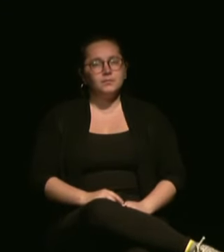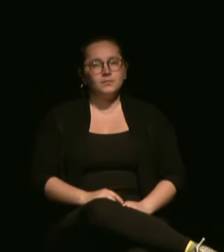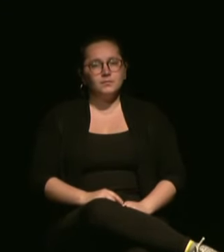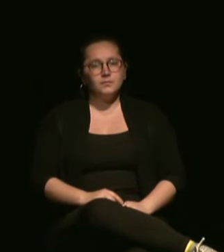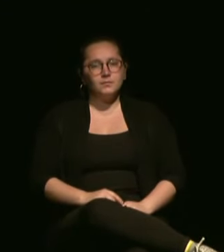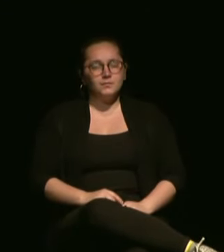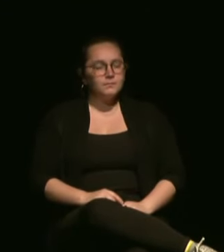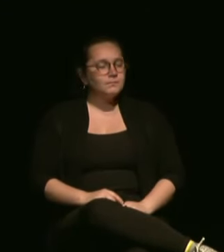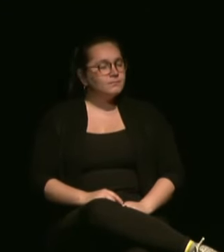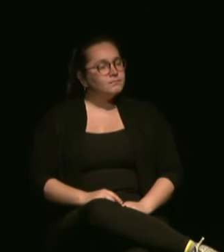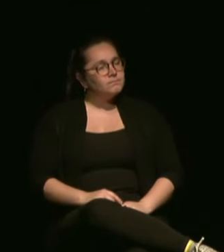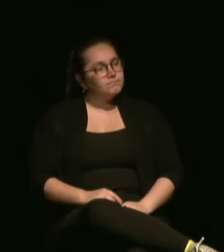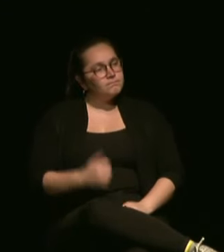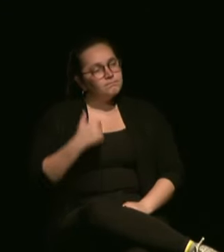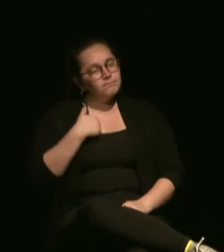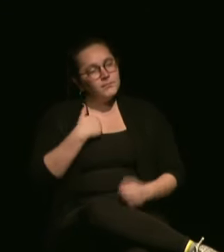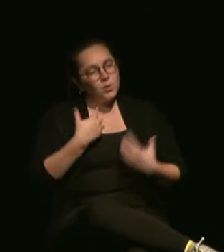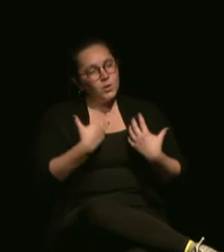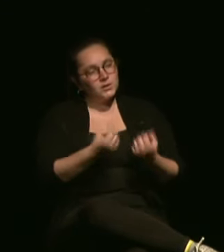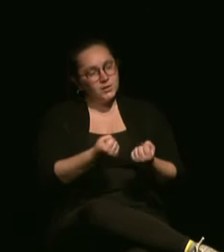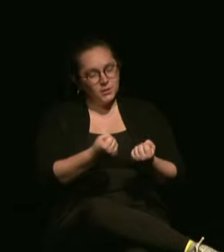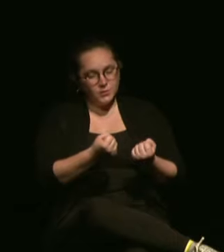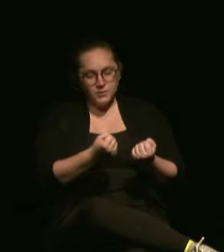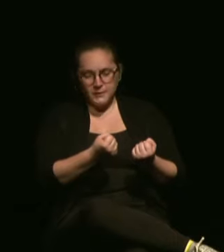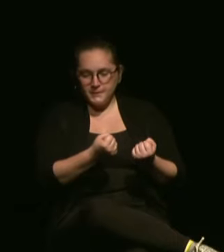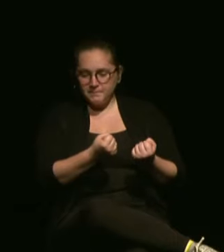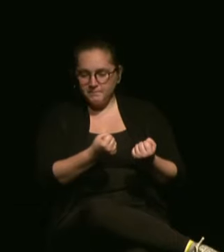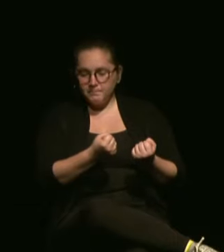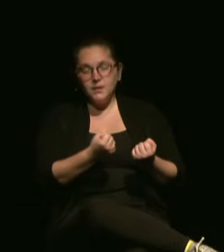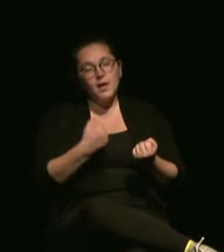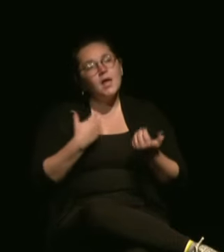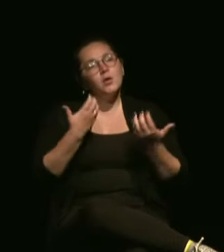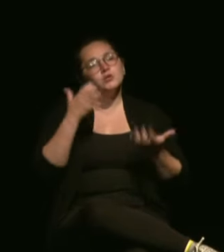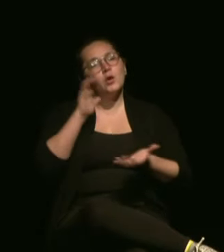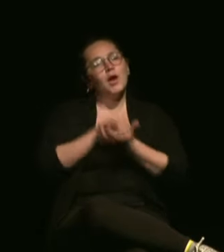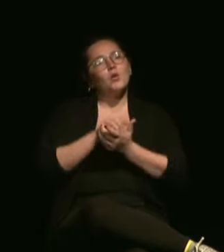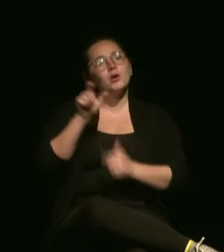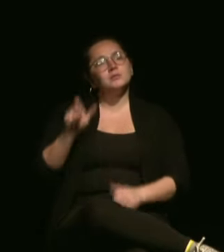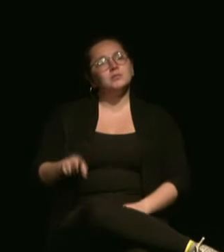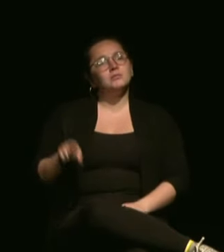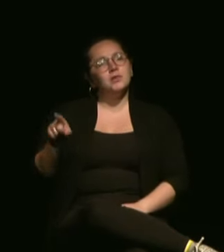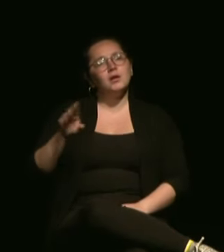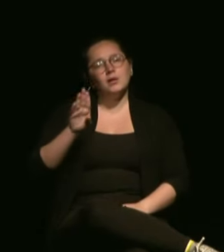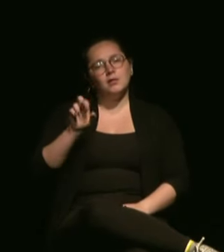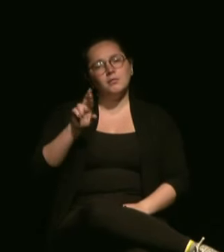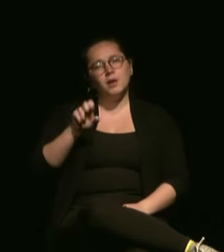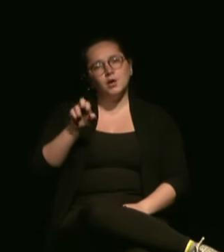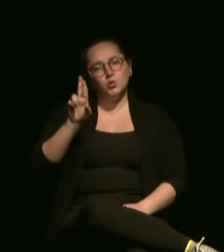Eu aceito. Eu acho que vou aceitar casar com o Barão.